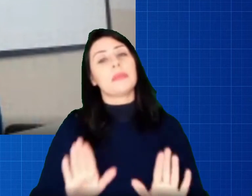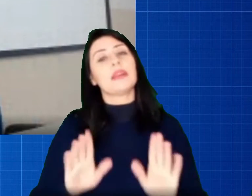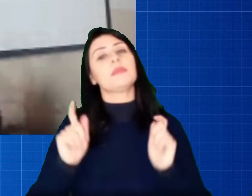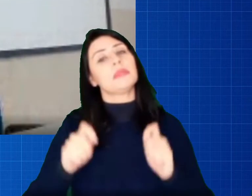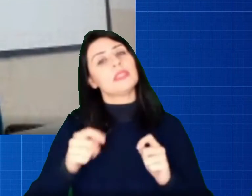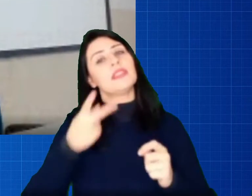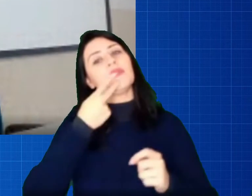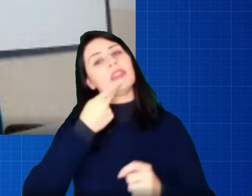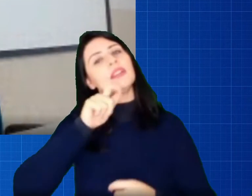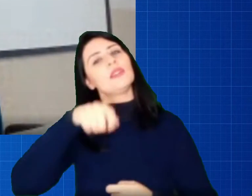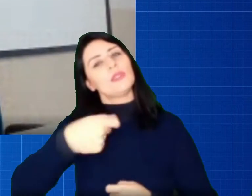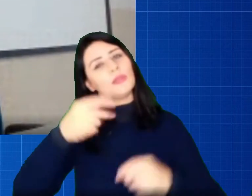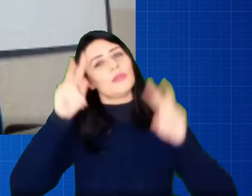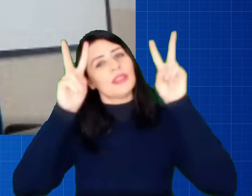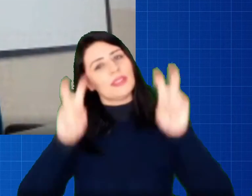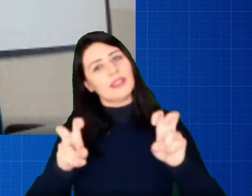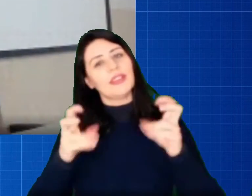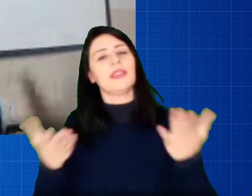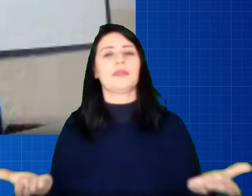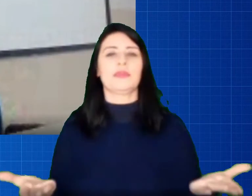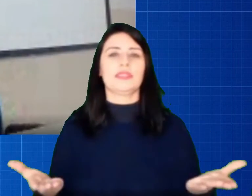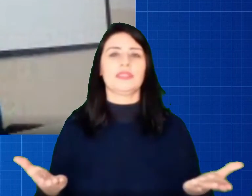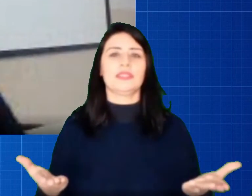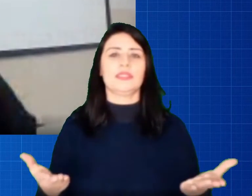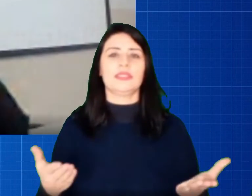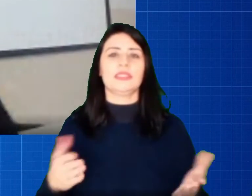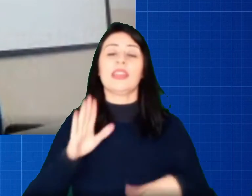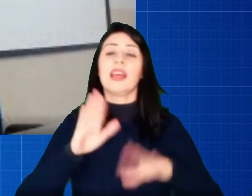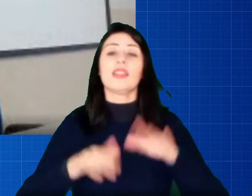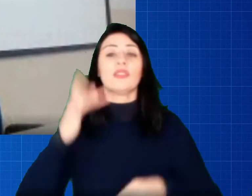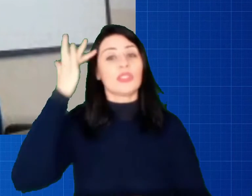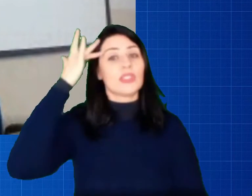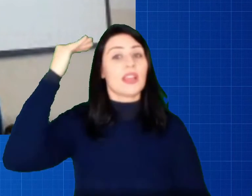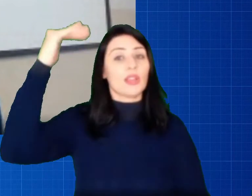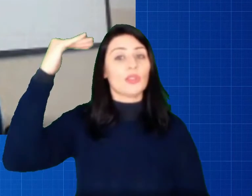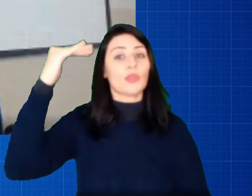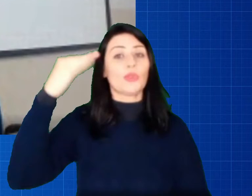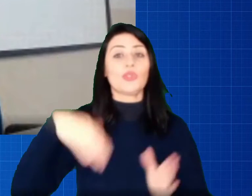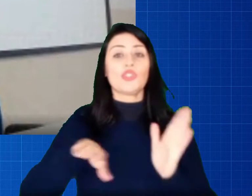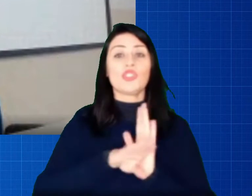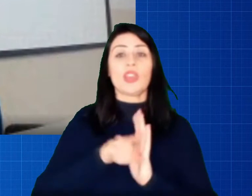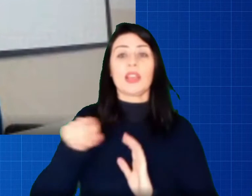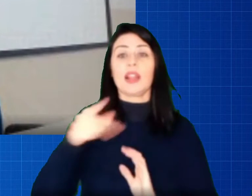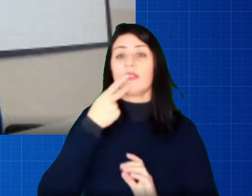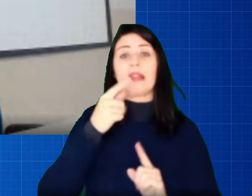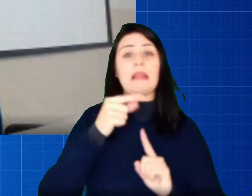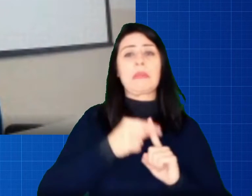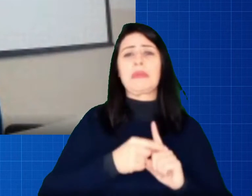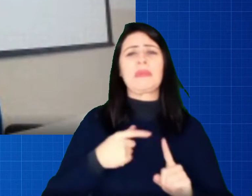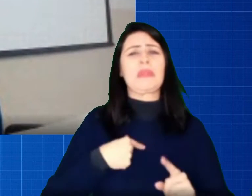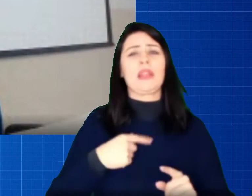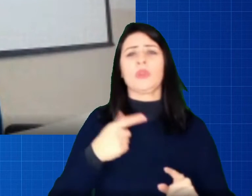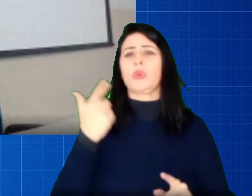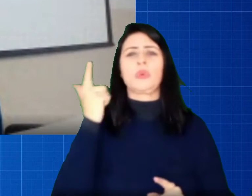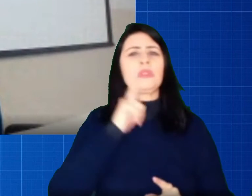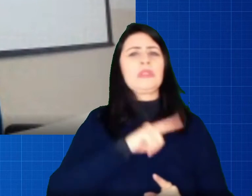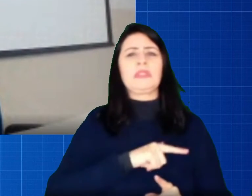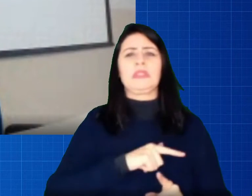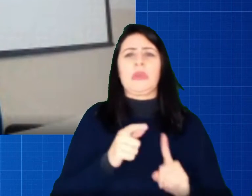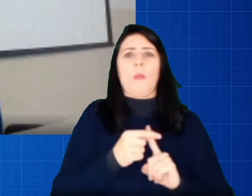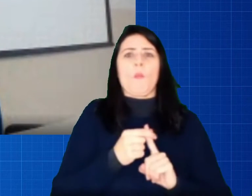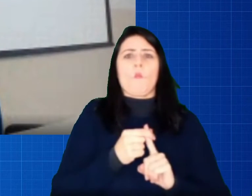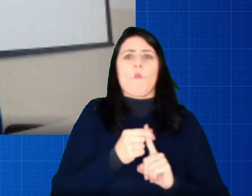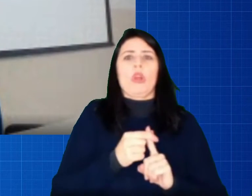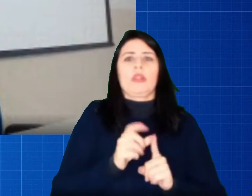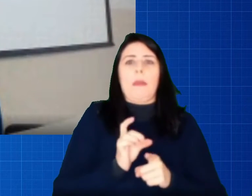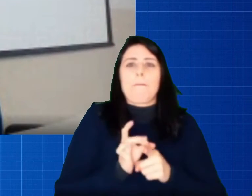Até em tamanhos, até em diâmetros. Então, nós temos que falar sobre isso, né? Chega adulto lá que não